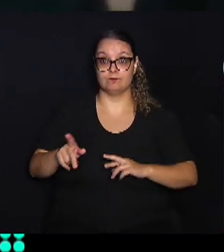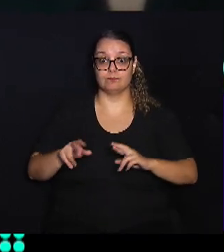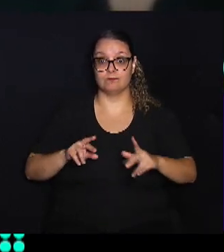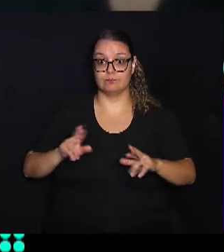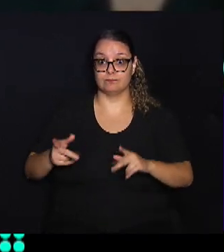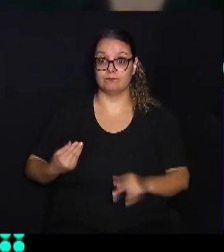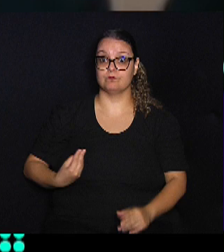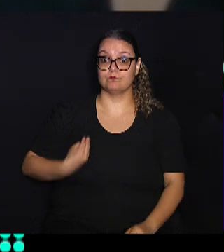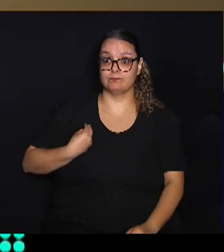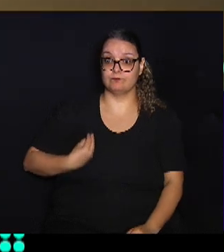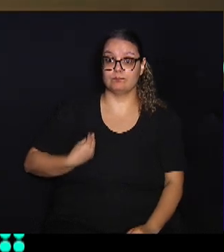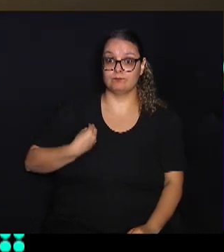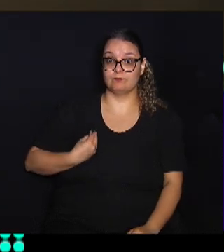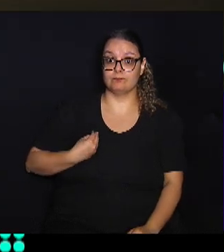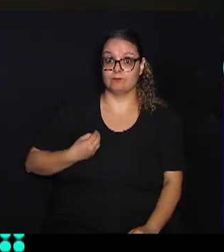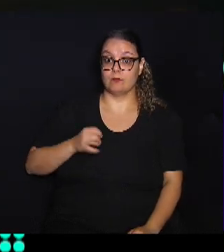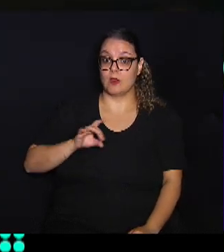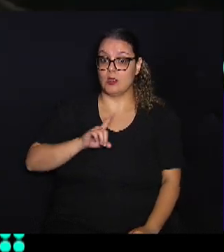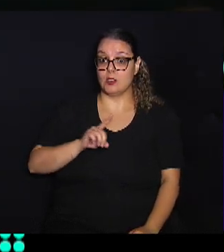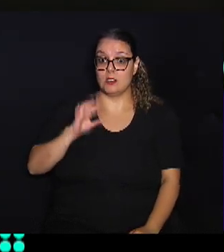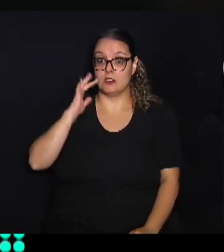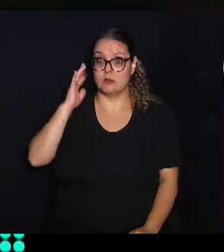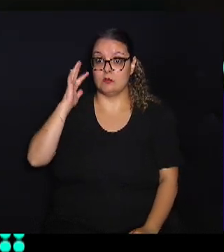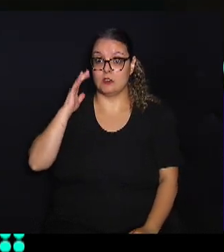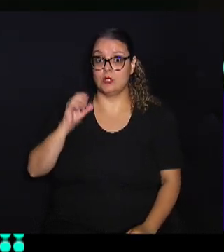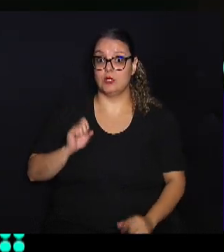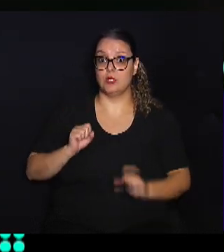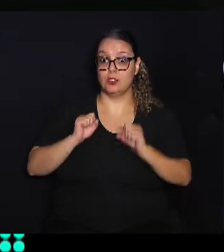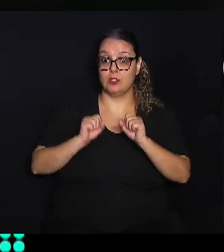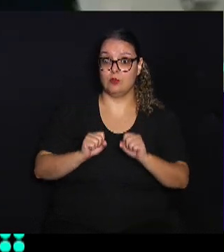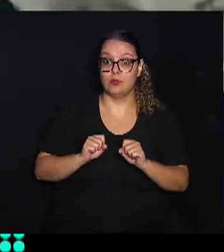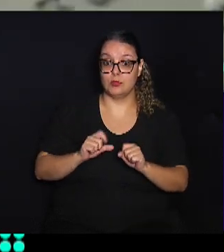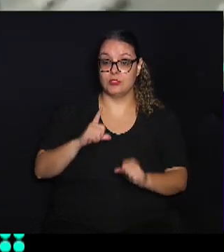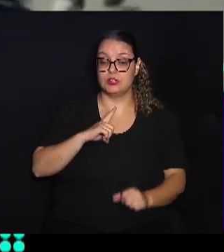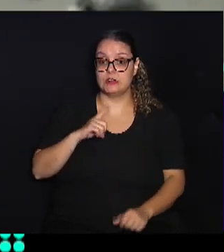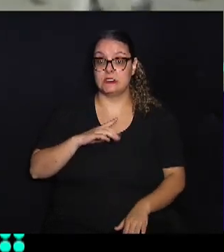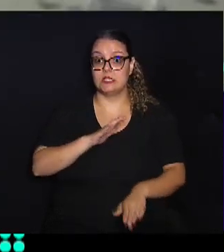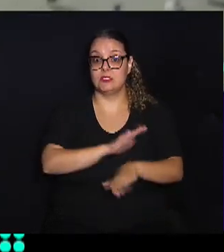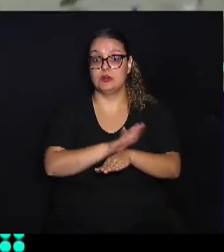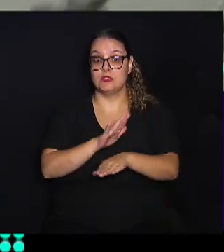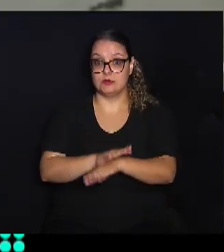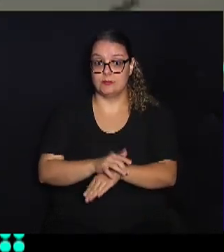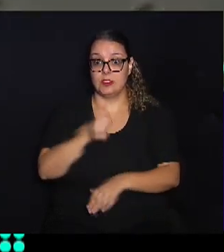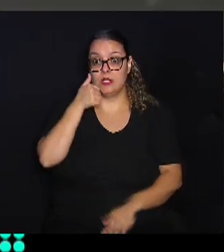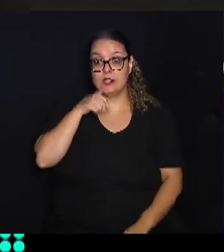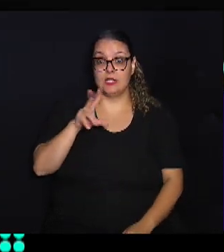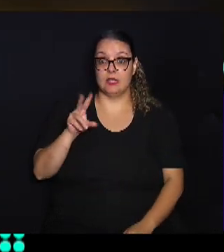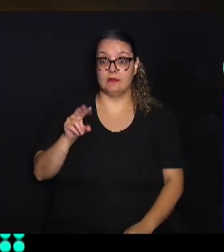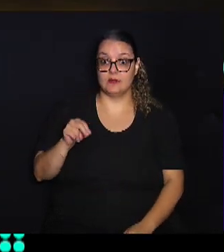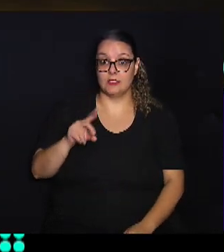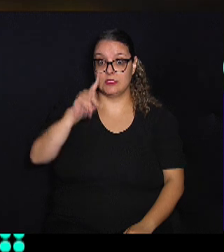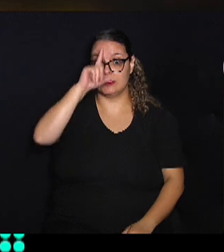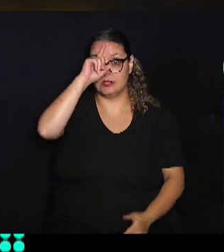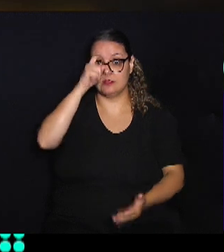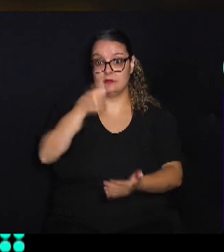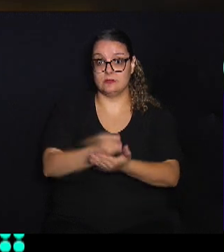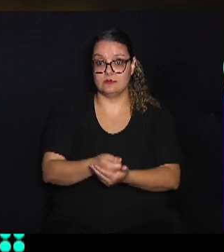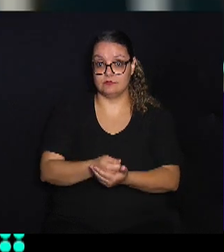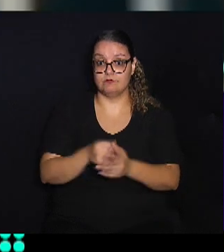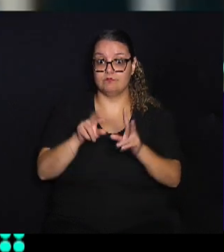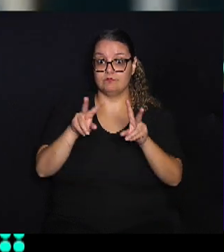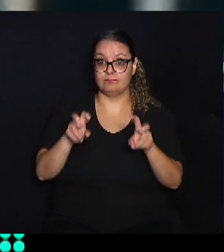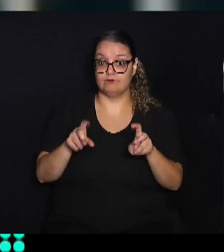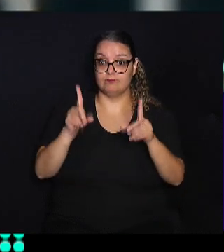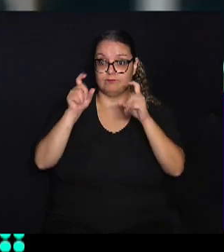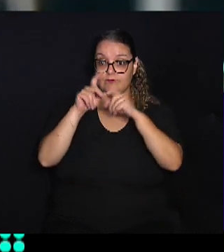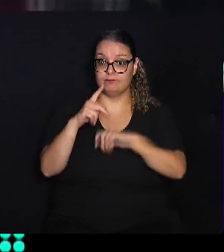da vida. Ele só não imaginava que poderia contar com a ajuda de sua avó, que decide tocar num assunto